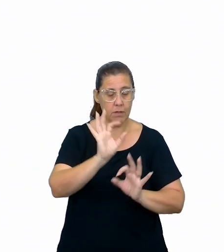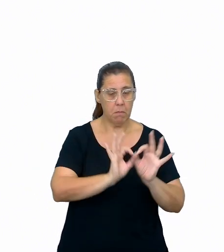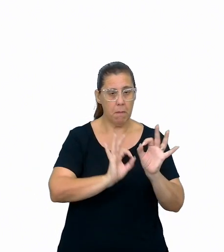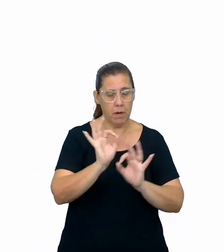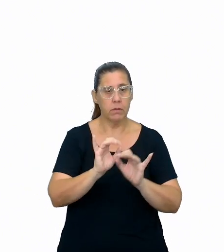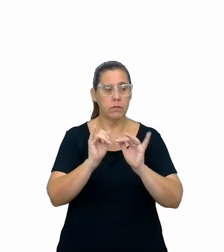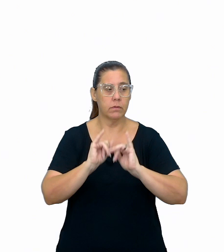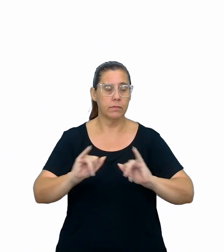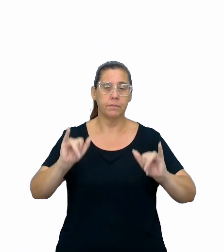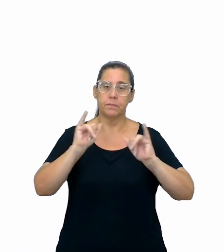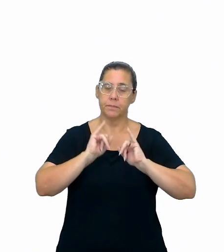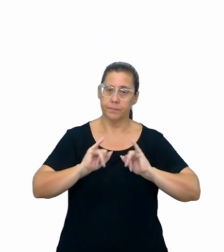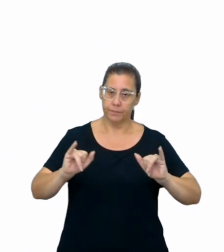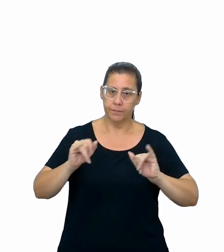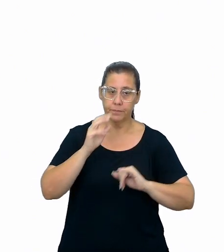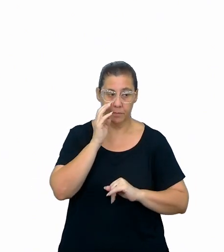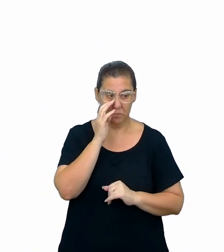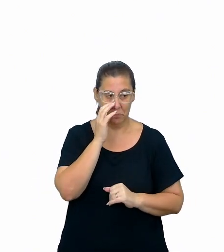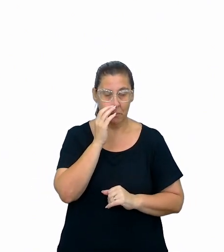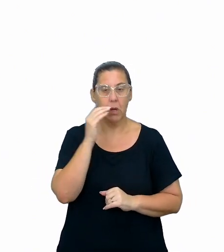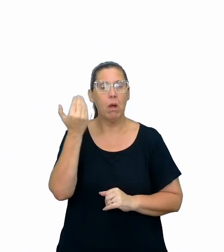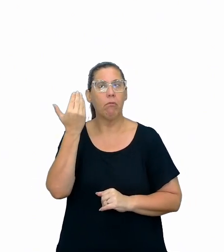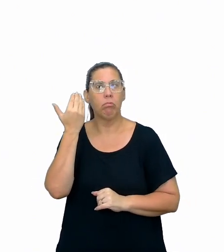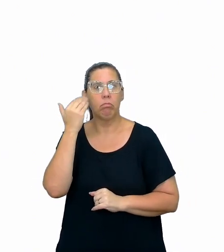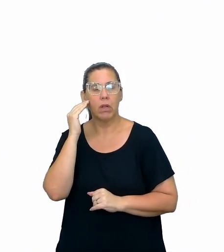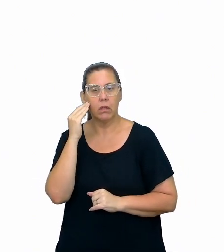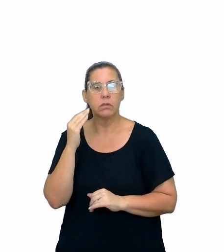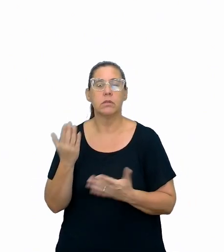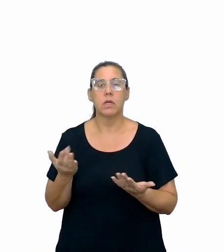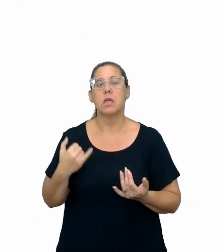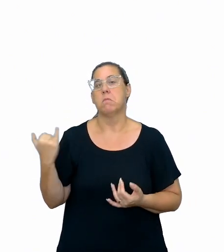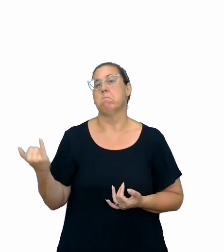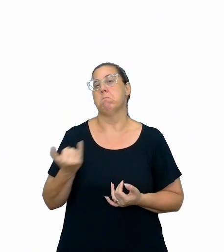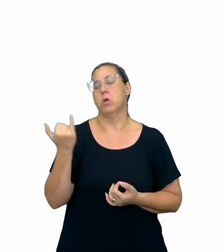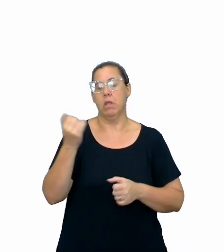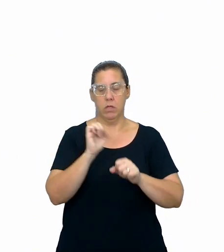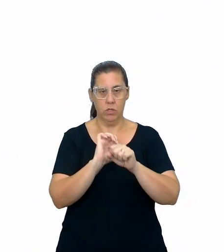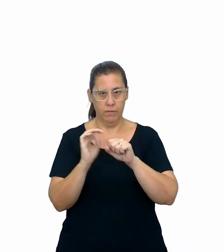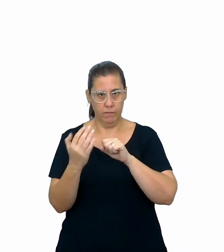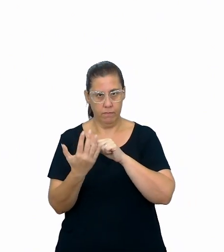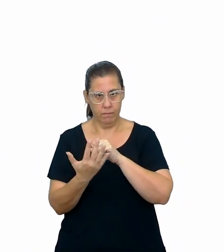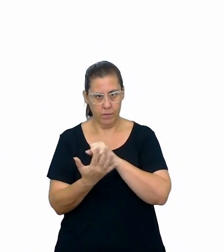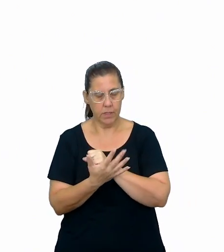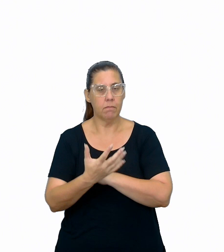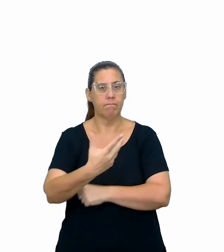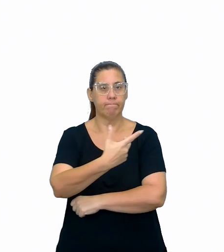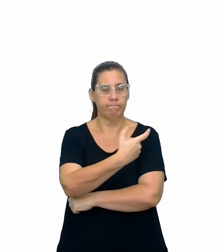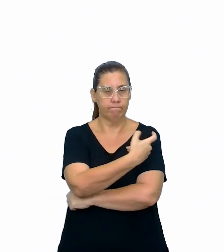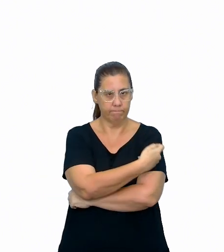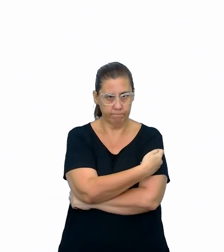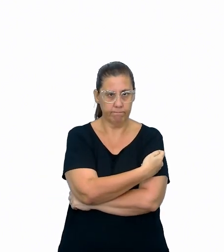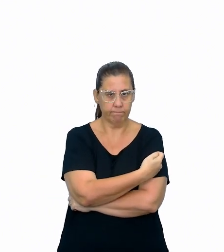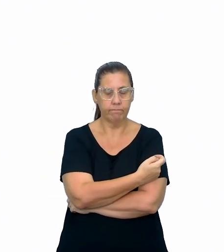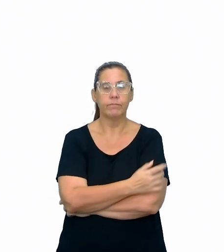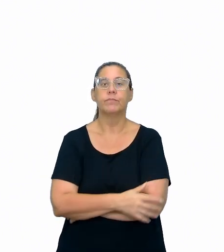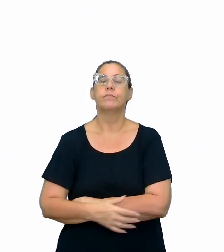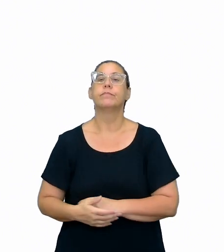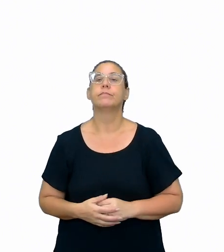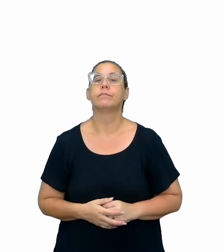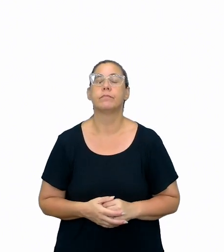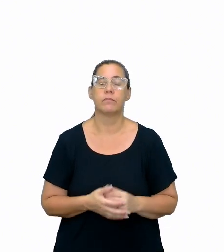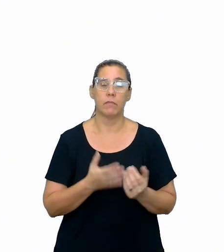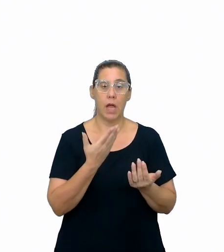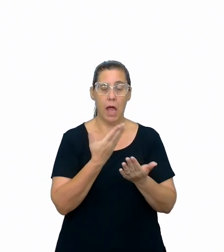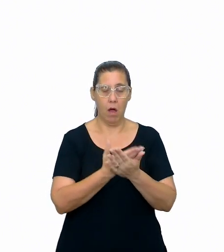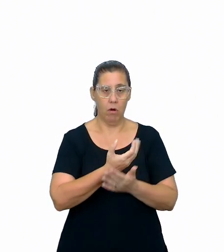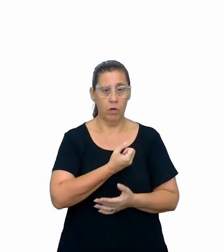de uma campanha para conscientização sobre a importância da vacinação, baseando-se aí num roteiro, né? E na